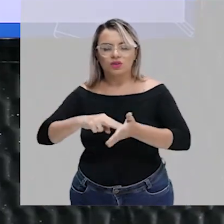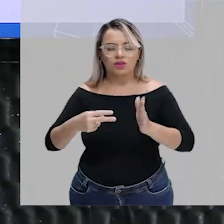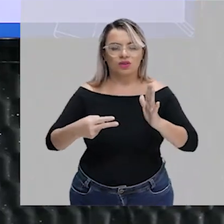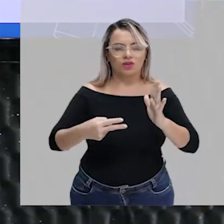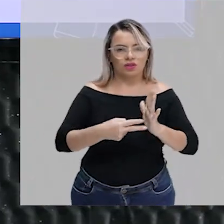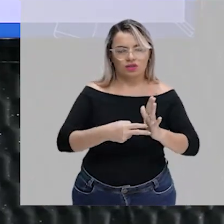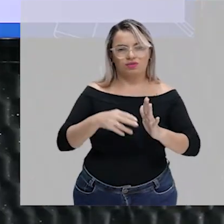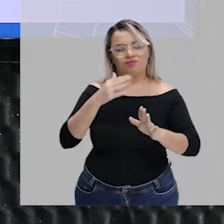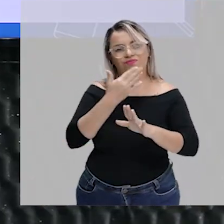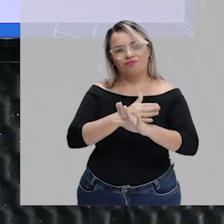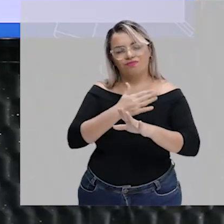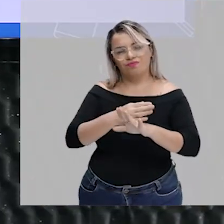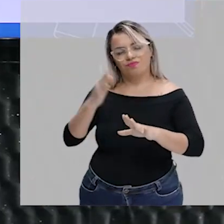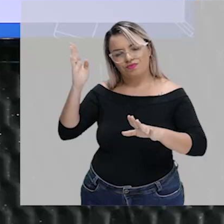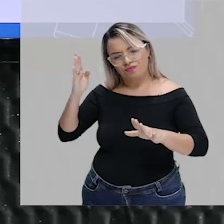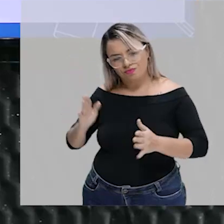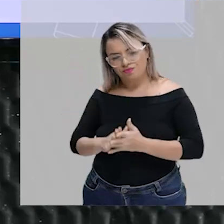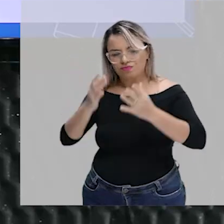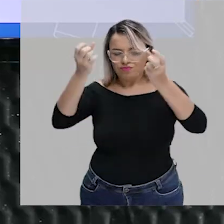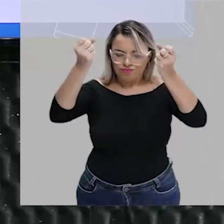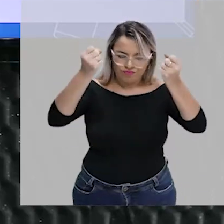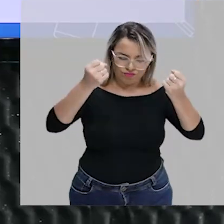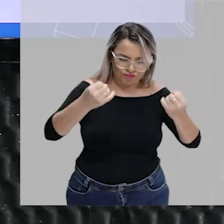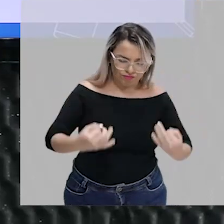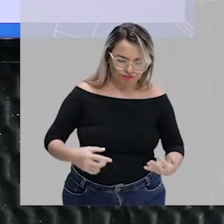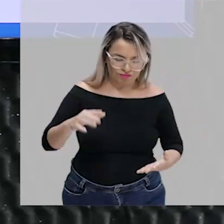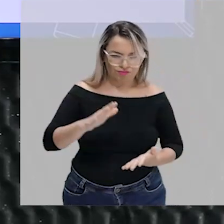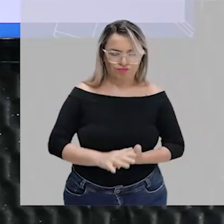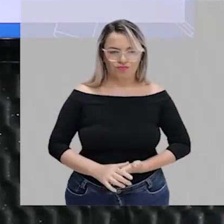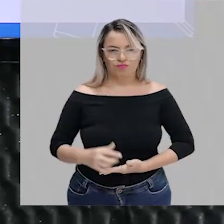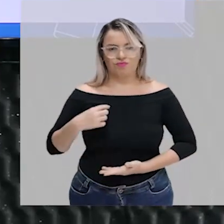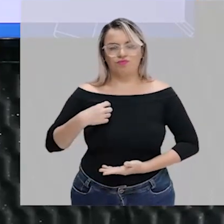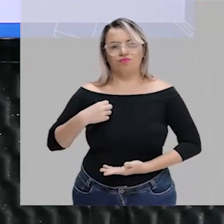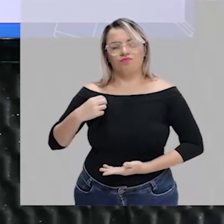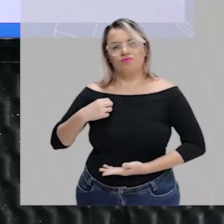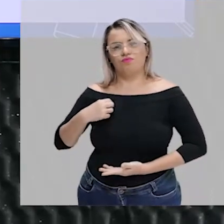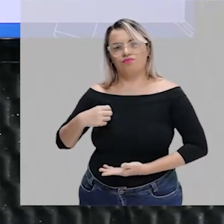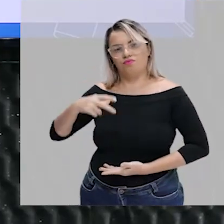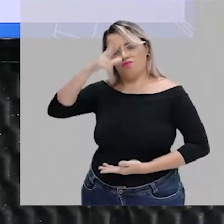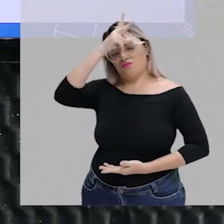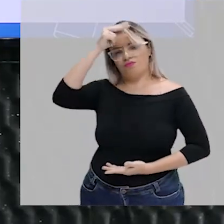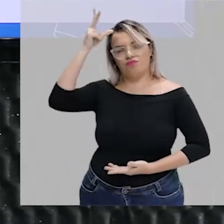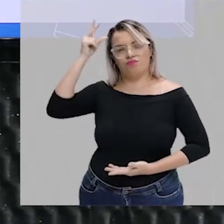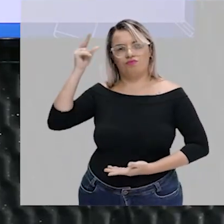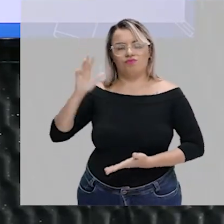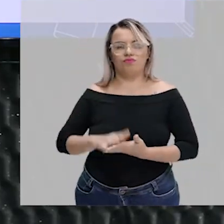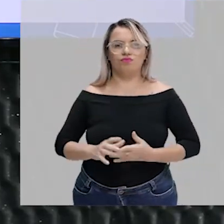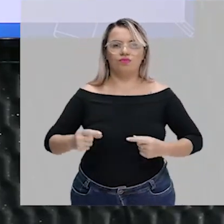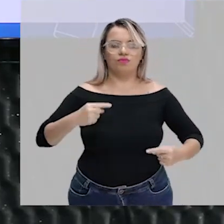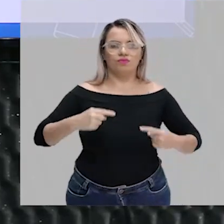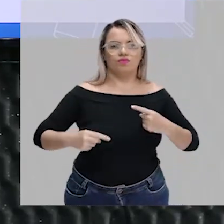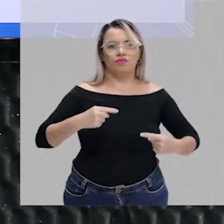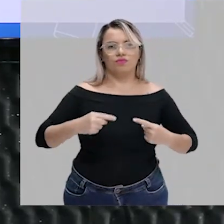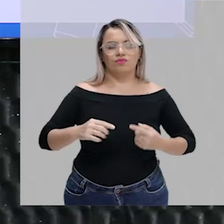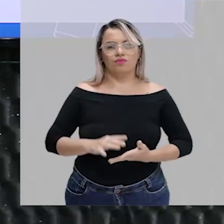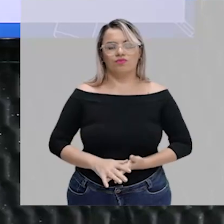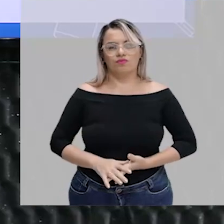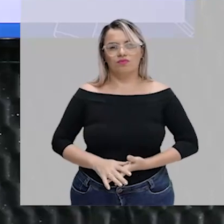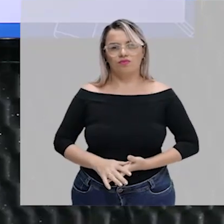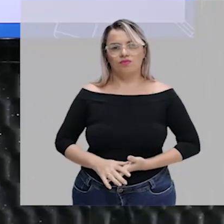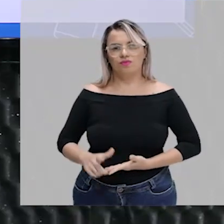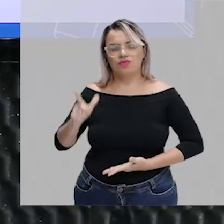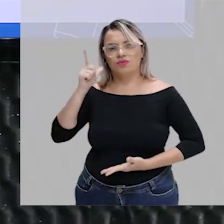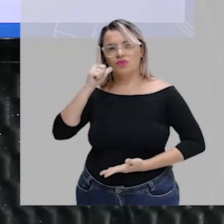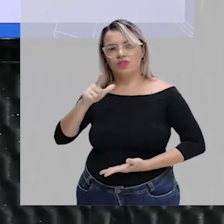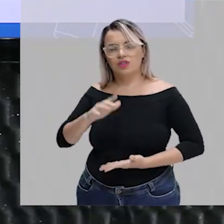vou te explicar. É quando um candidato, um prefeito, um político, ele ganha a eleição e nomeia